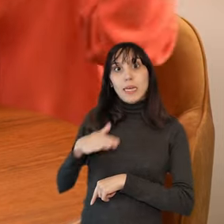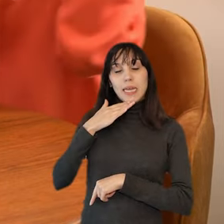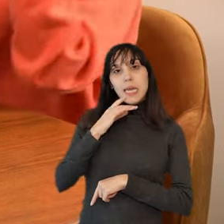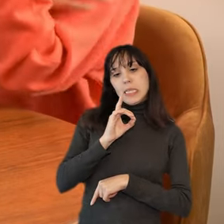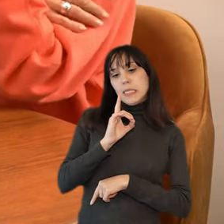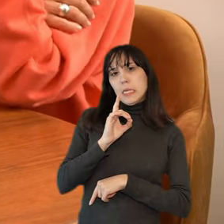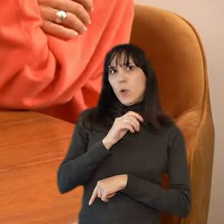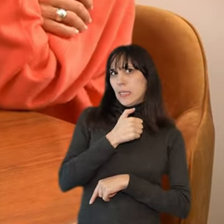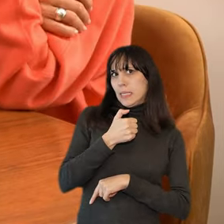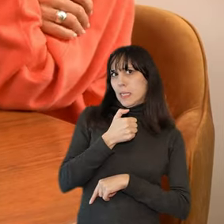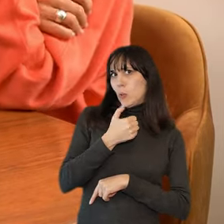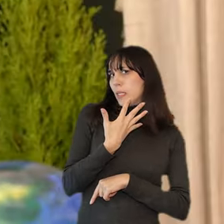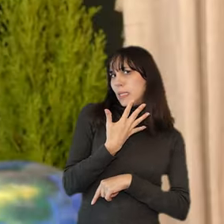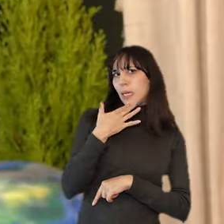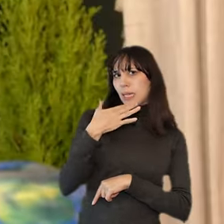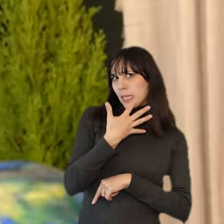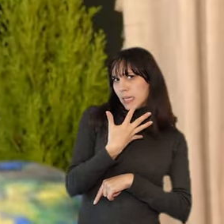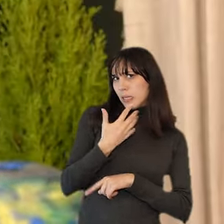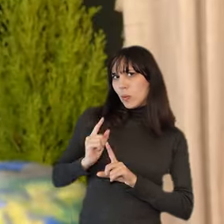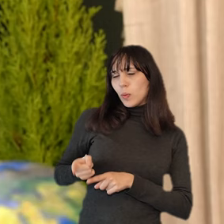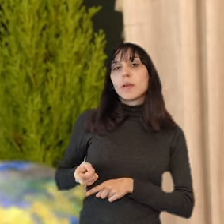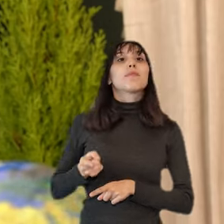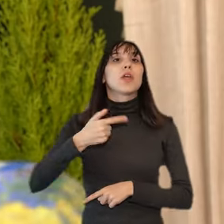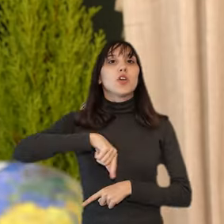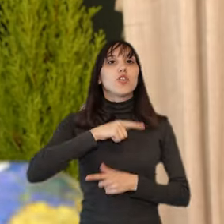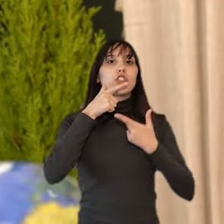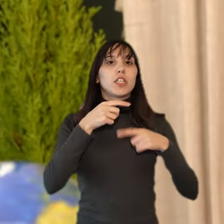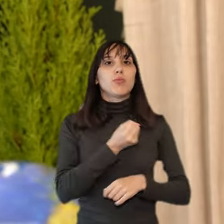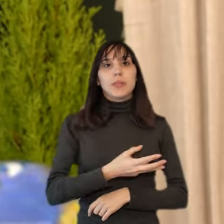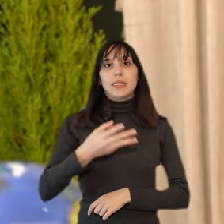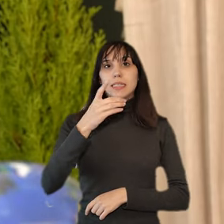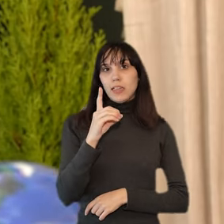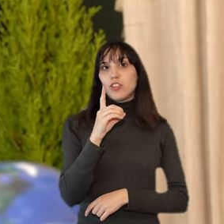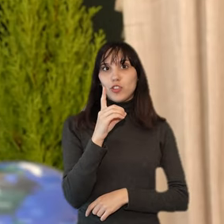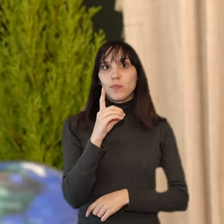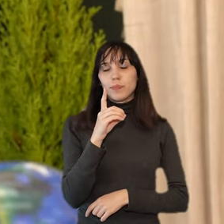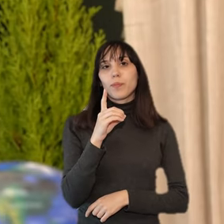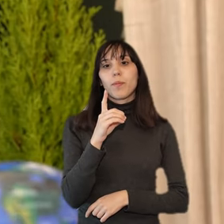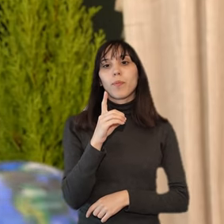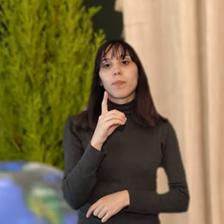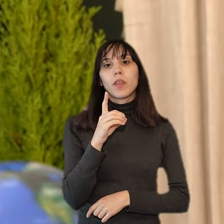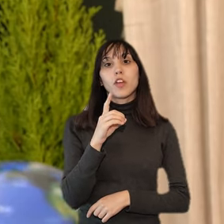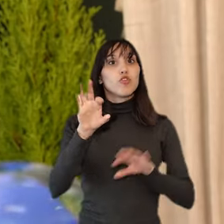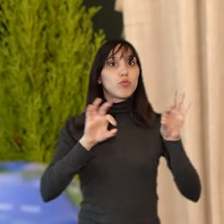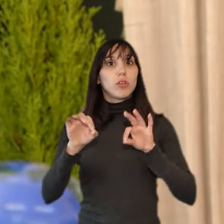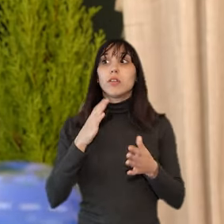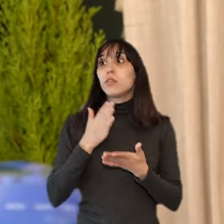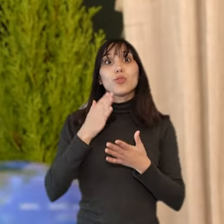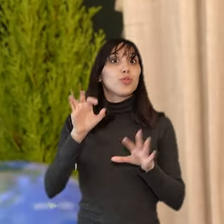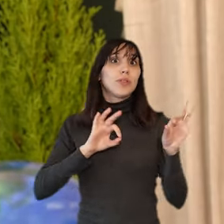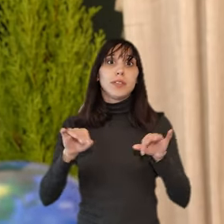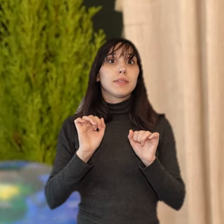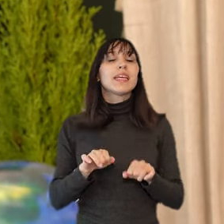anos ou cinco por exemplo nós acompanhamos em seis línguas diferentes Então hh é só escolher É só